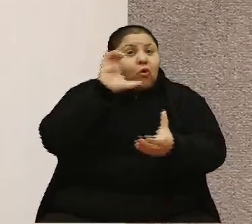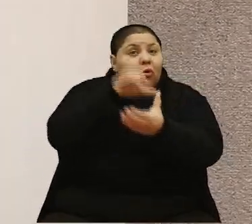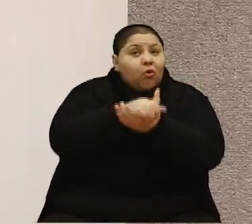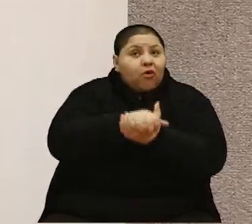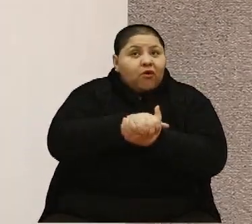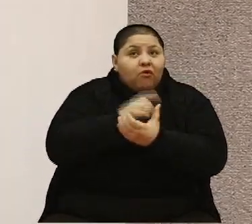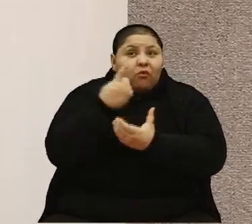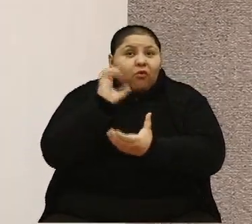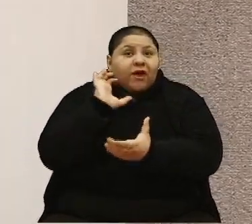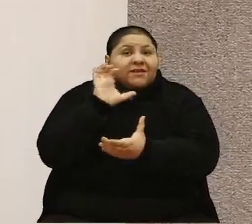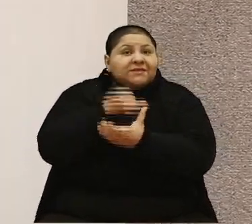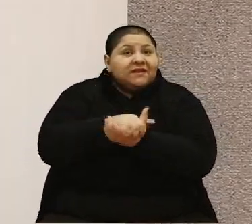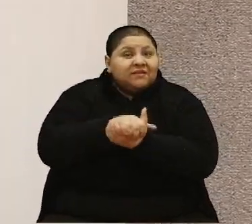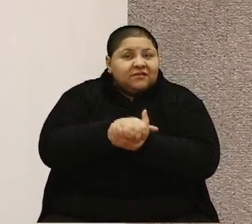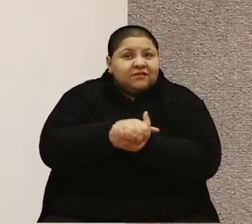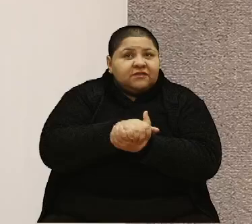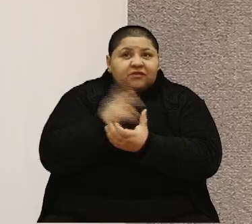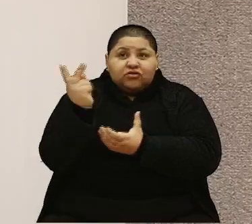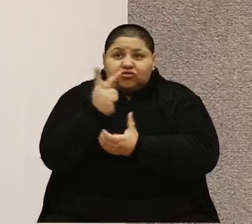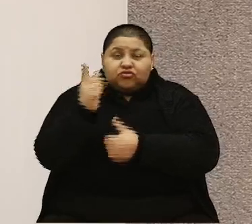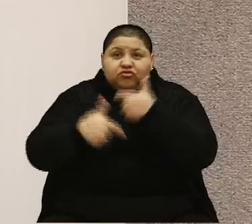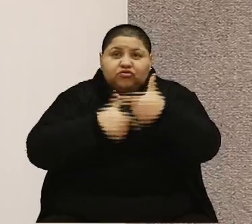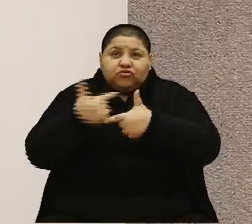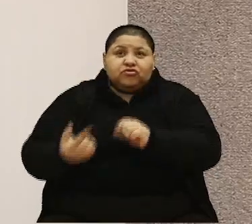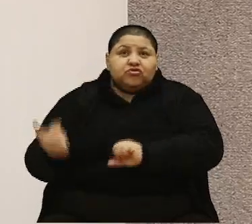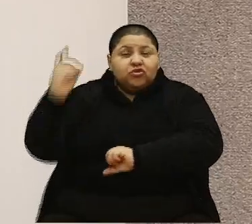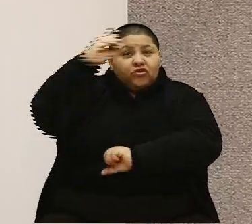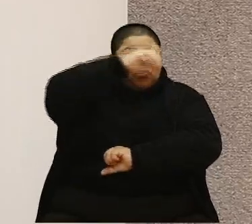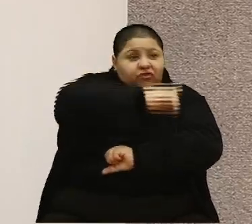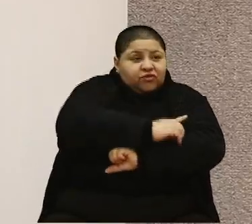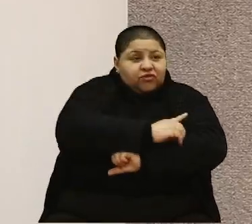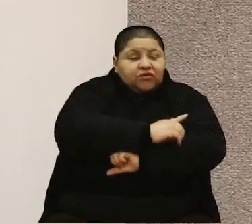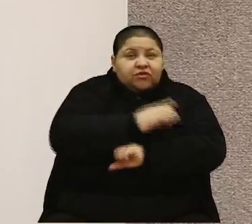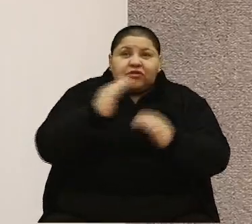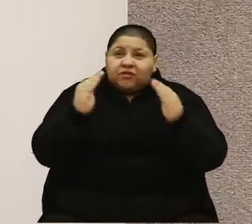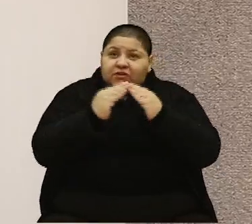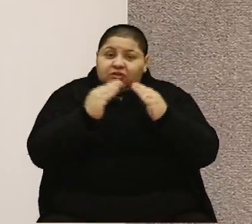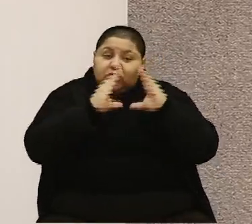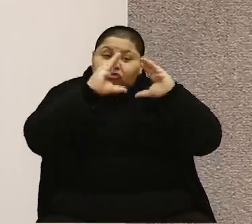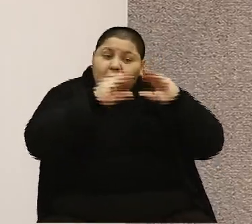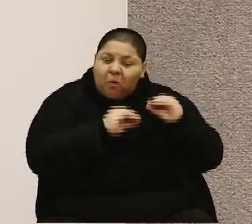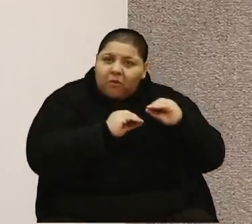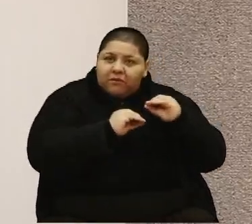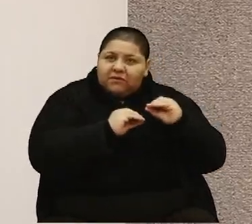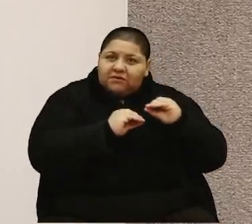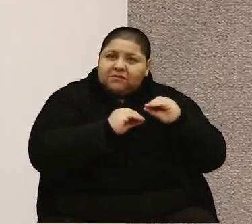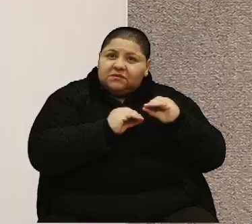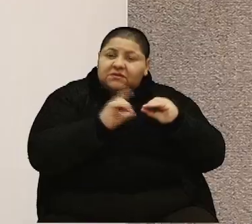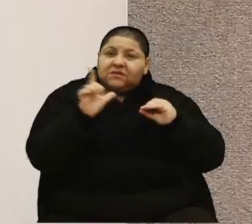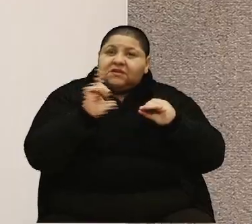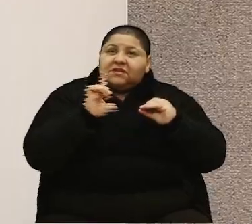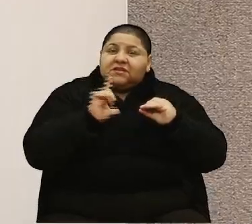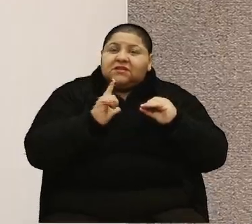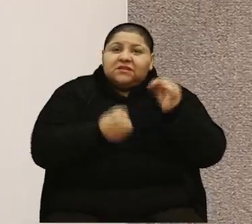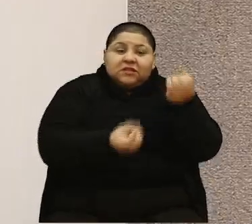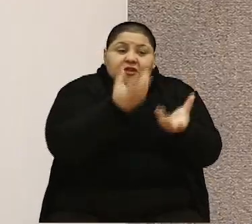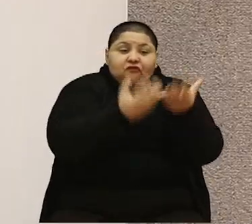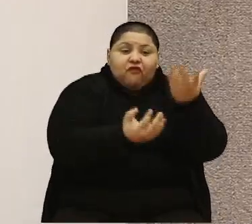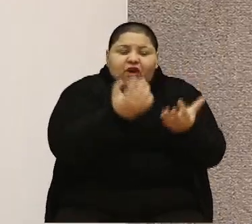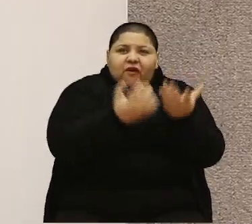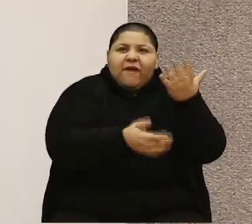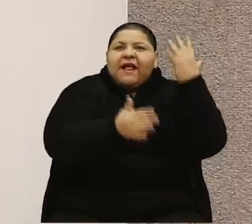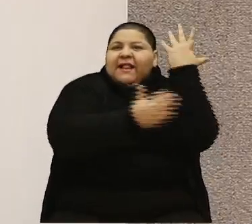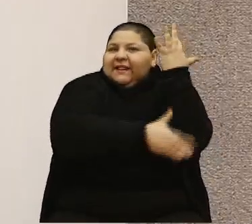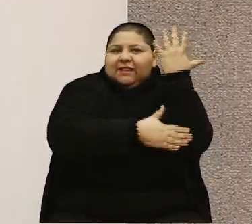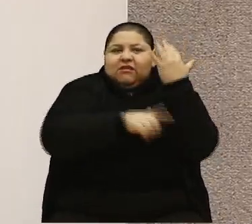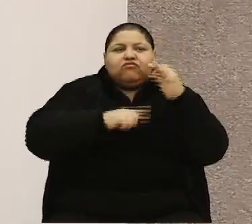Becker, de um casal que ambos trabalham durante o dia, vão à casa apenas no período da noite. Eles têm fogão a lenha em casa, então aqui não tem